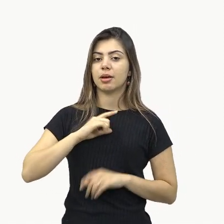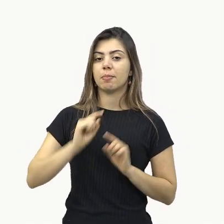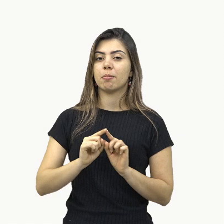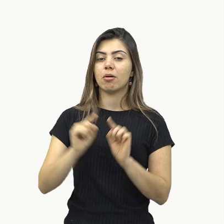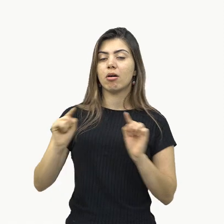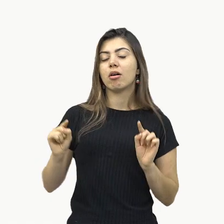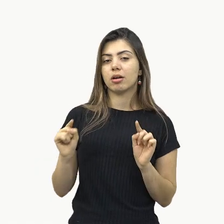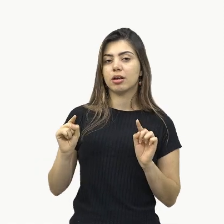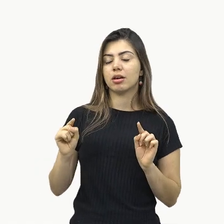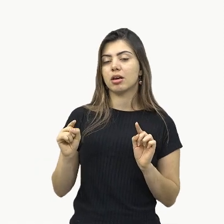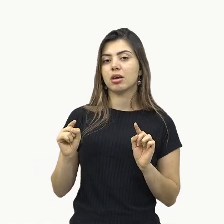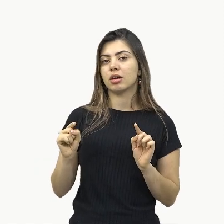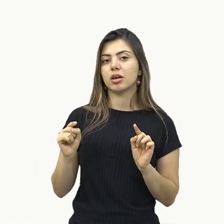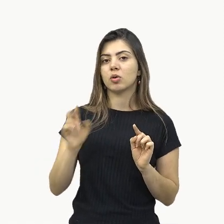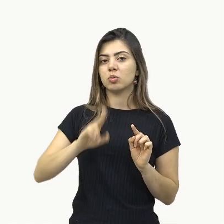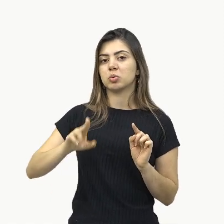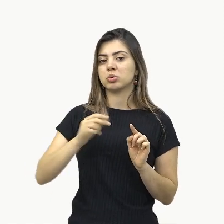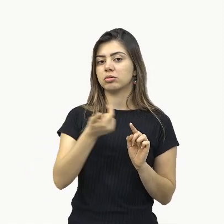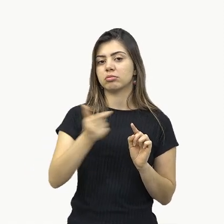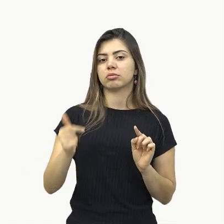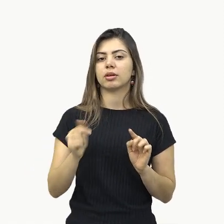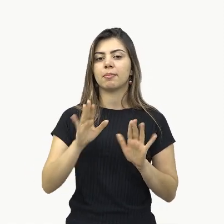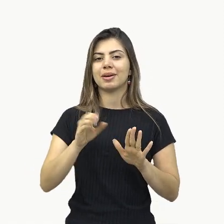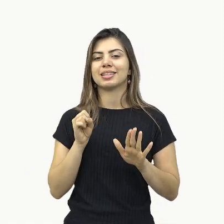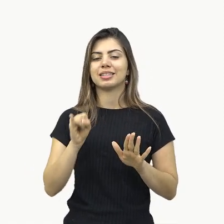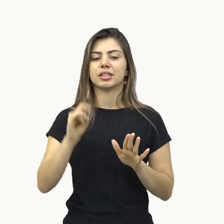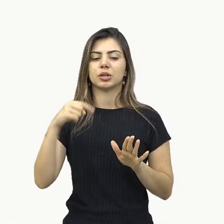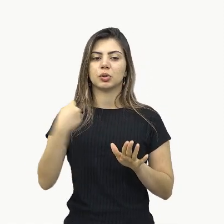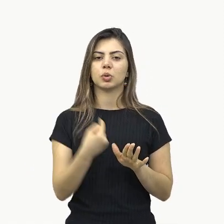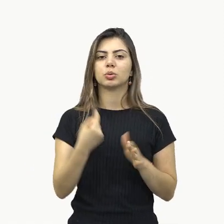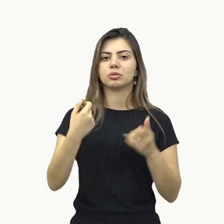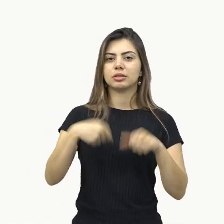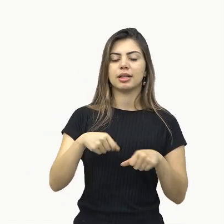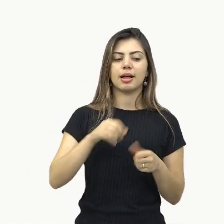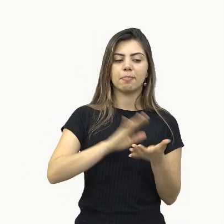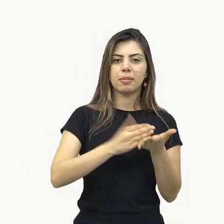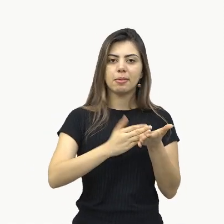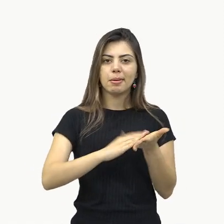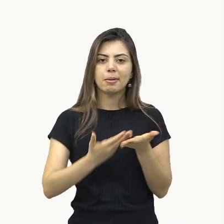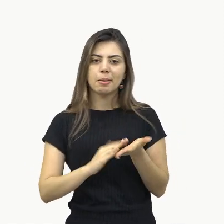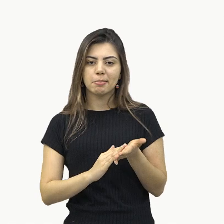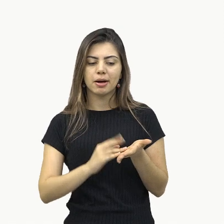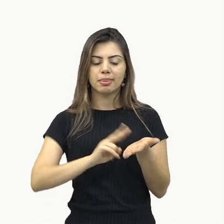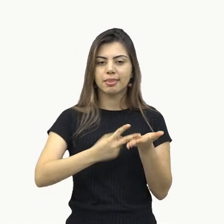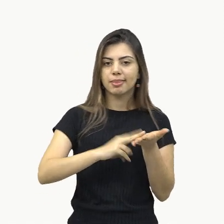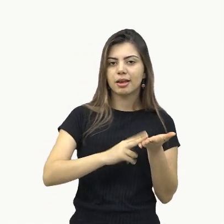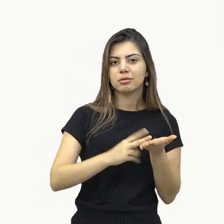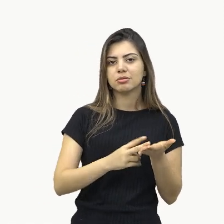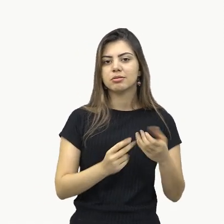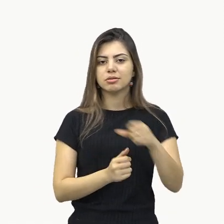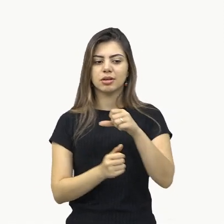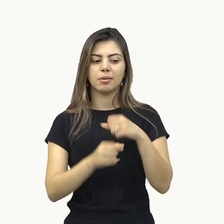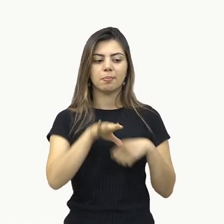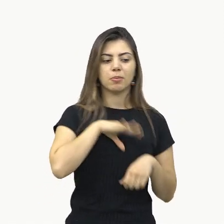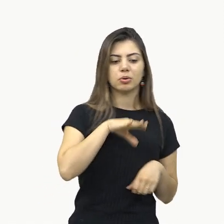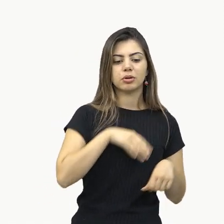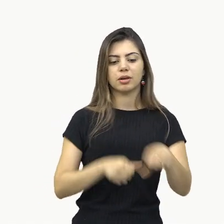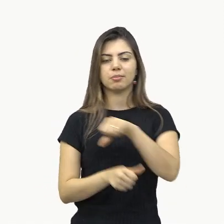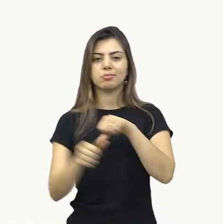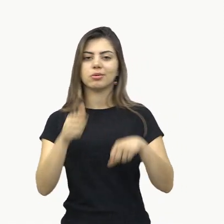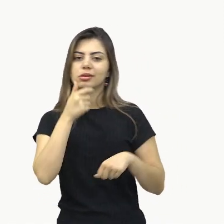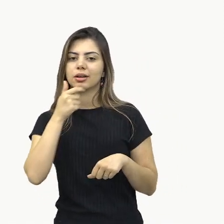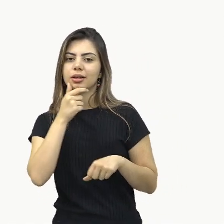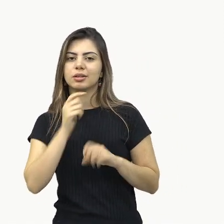tradução literal, você deveria utilizar o have, né? Eu tenho 17 anos de idade. Só que na língua inglesa eu não utilizo o verbo have